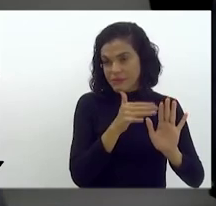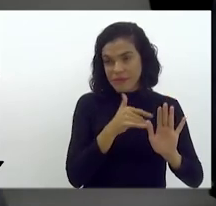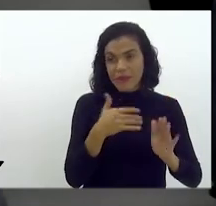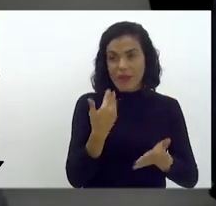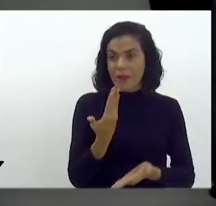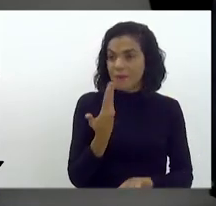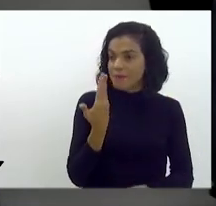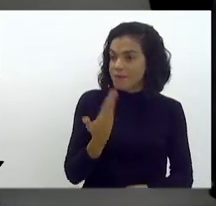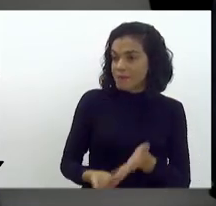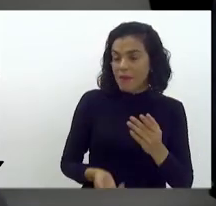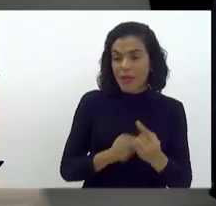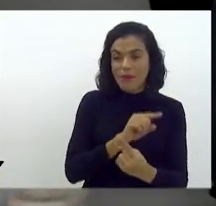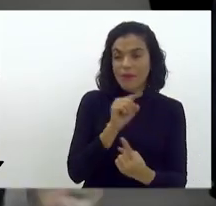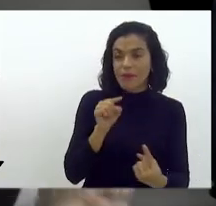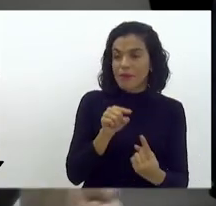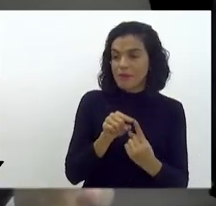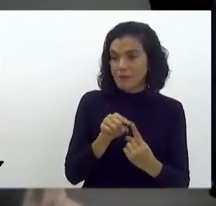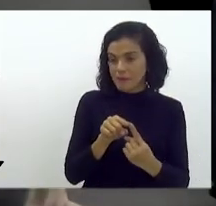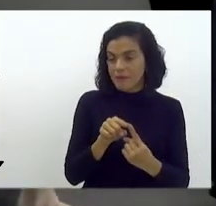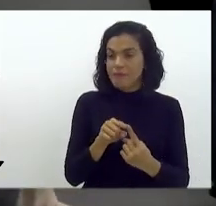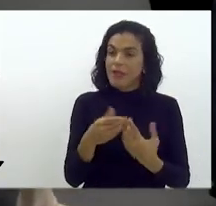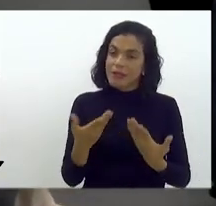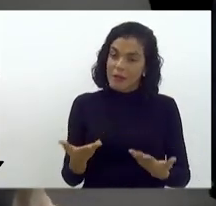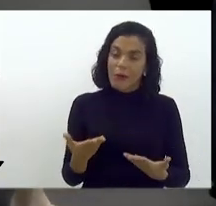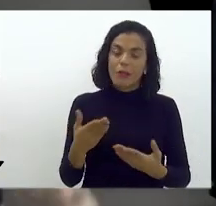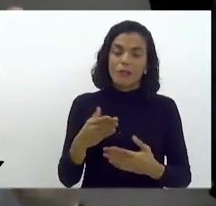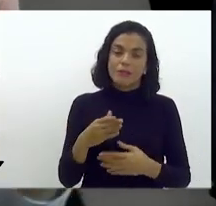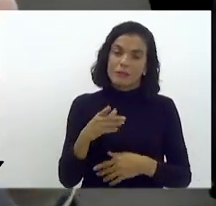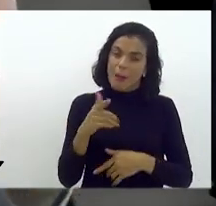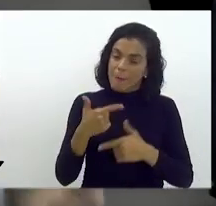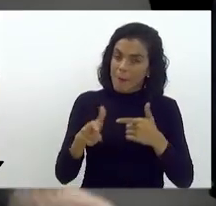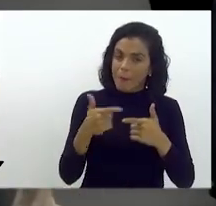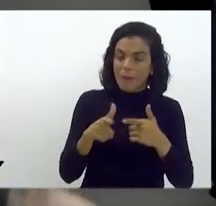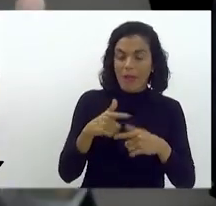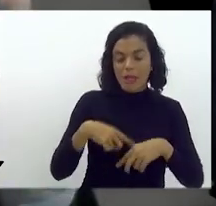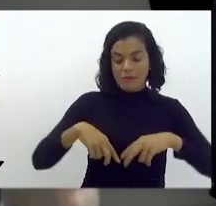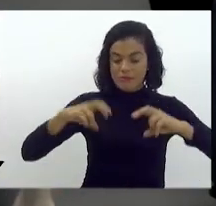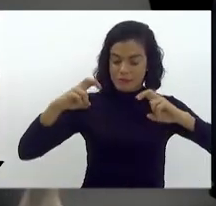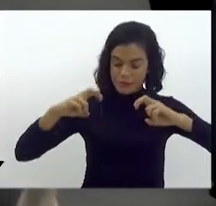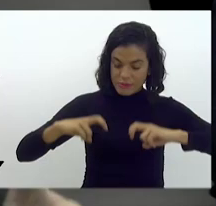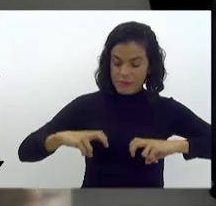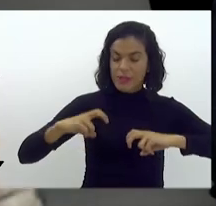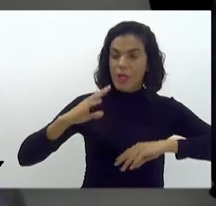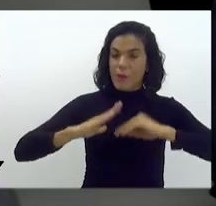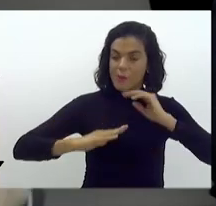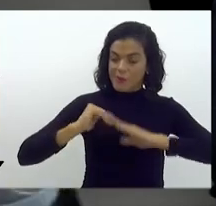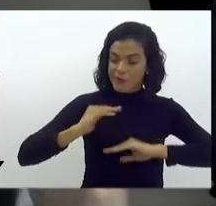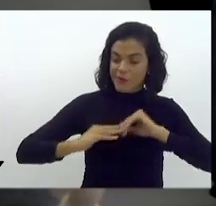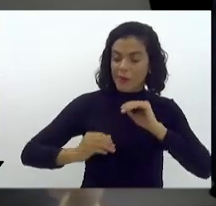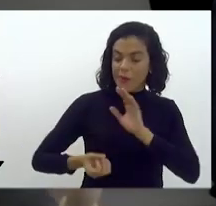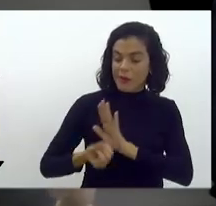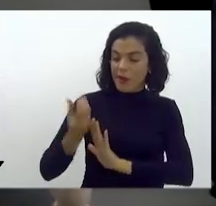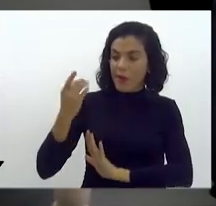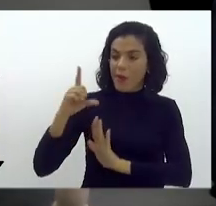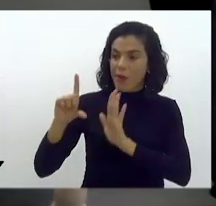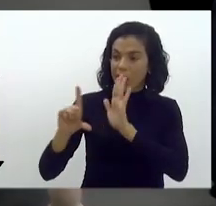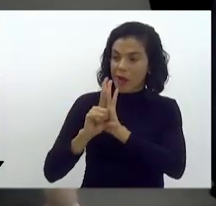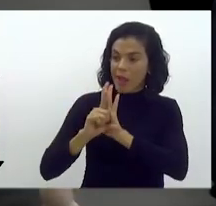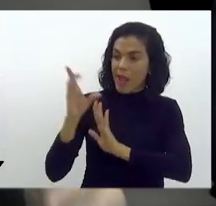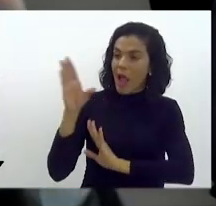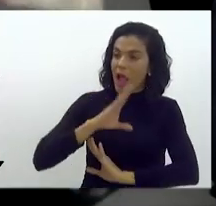o objetividade Então essa é a maior ponto é você sentar com técnica para fazer uma legislação mais ágil